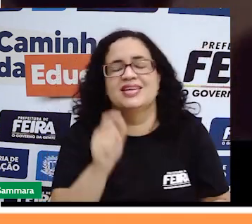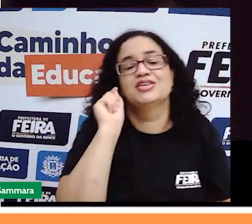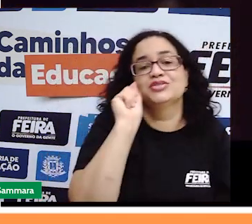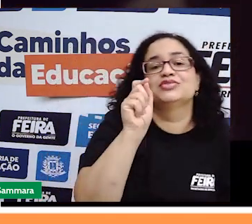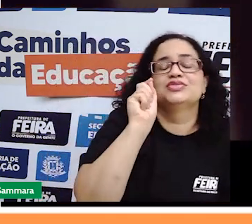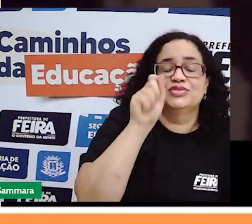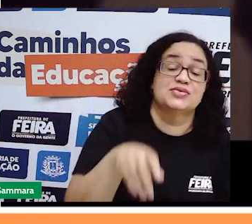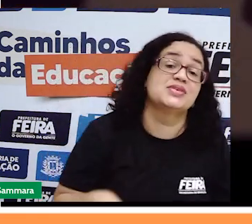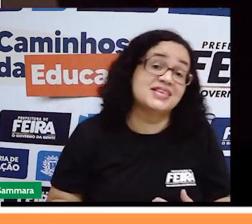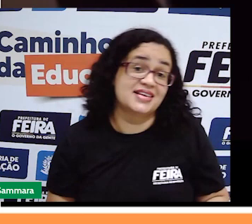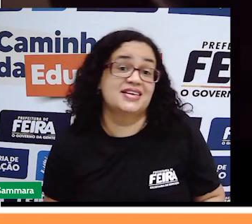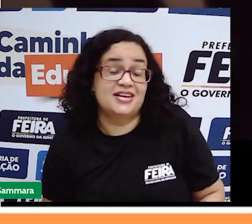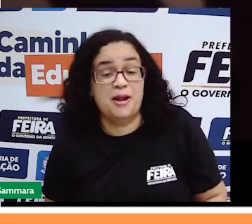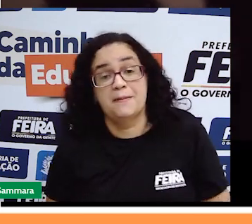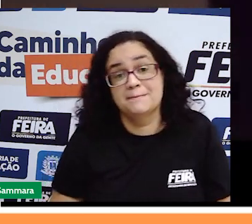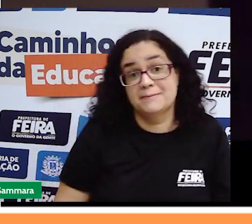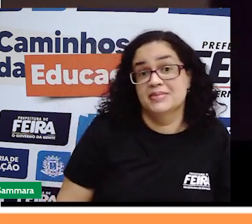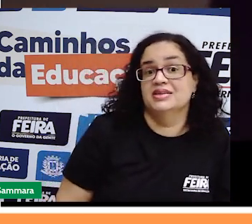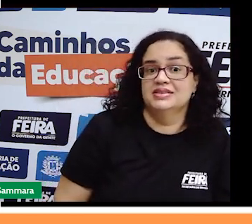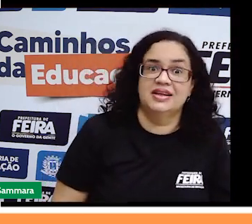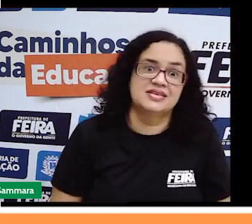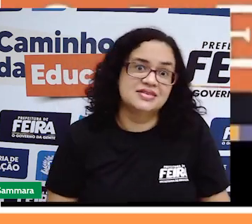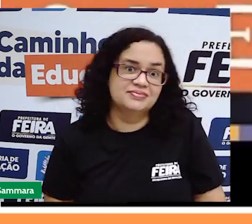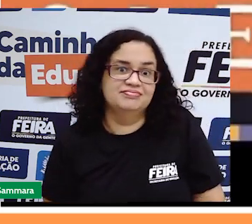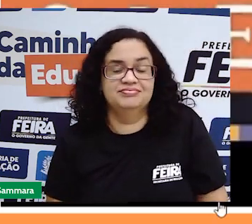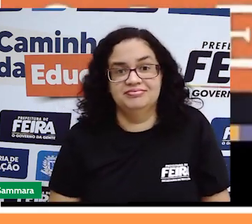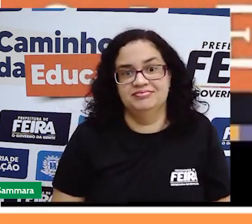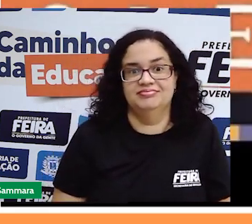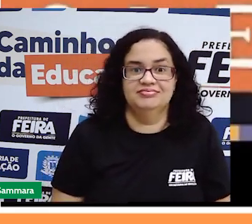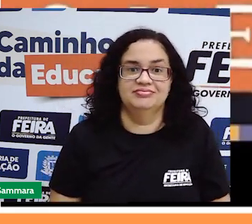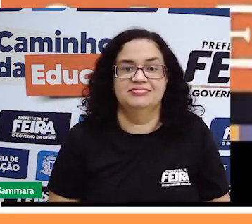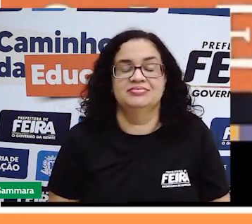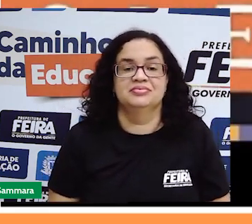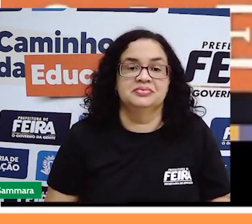é? Agora, 1, 2, 3.